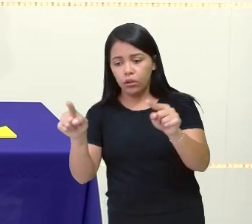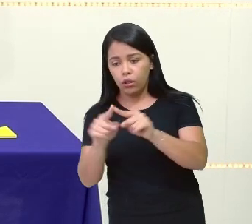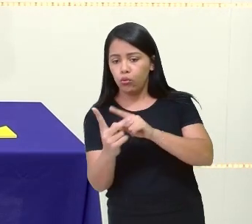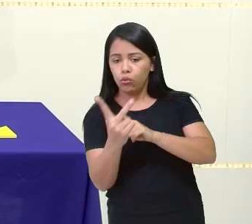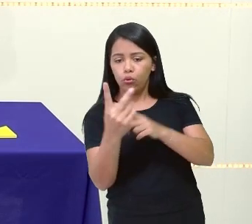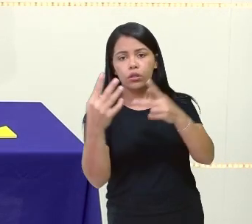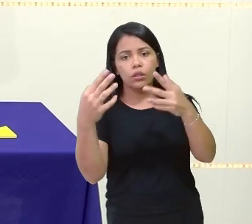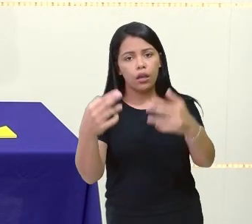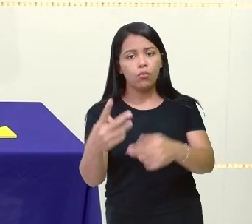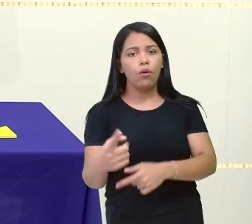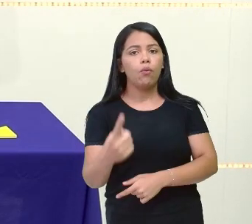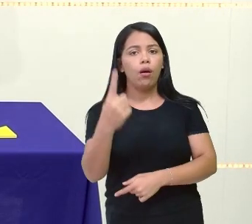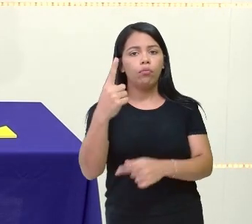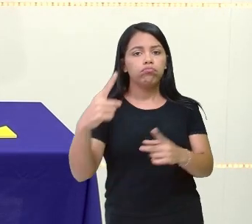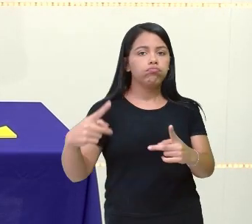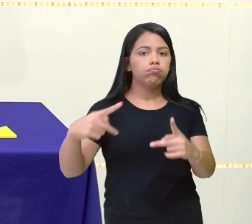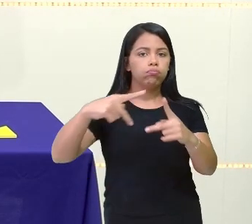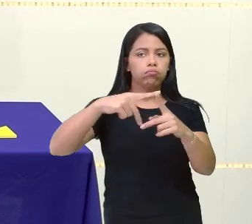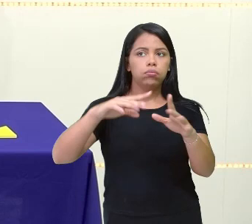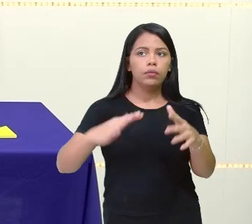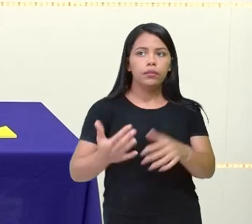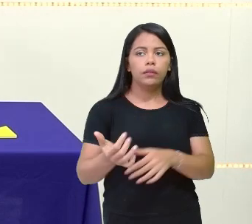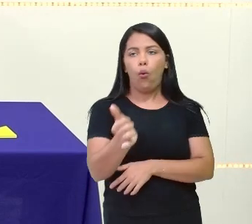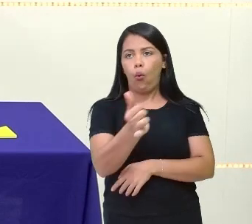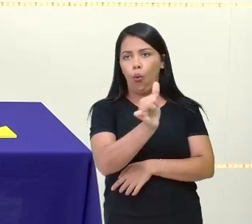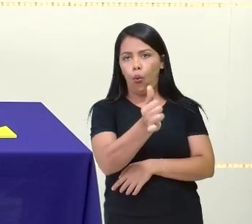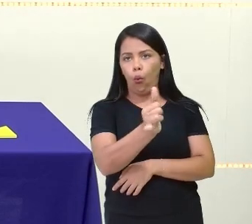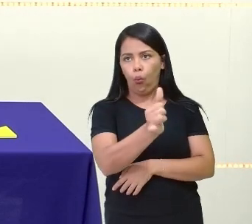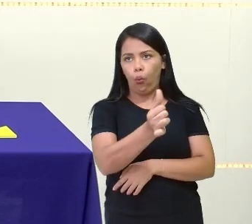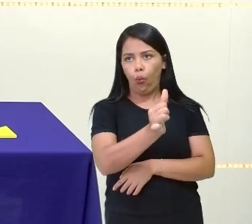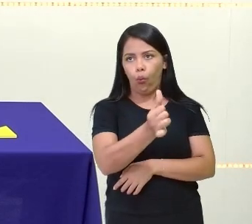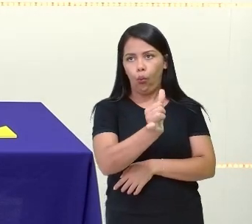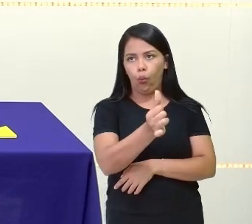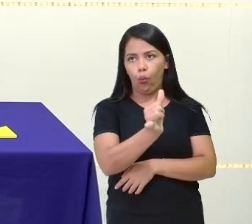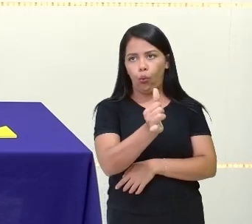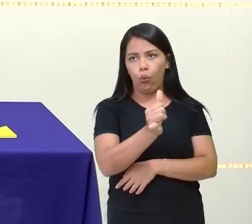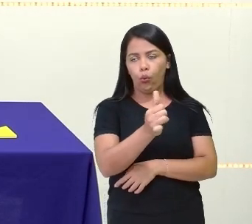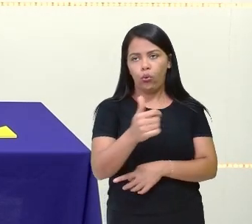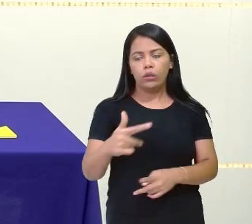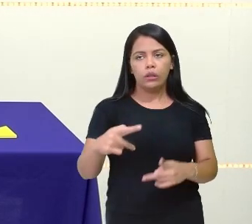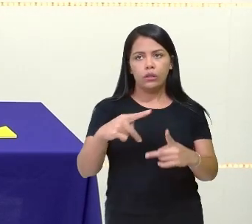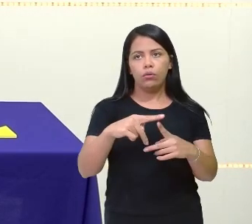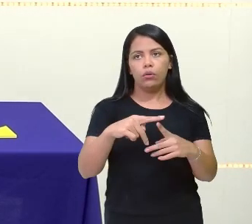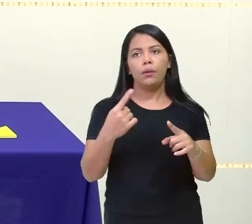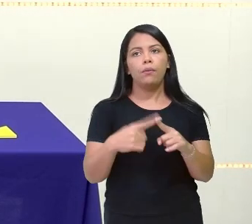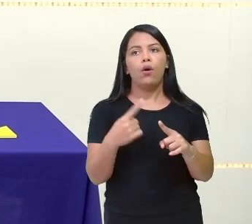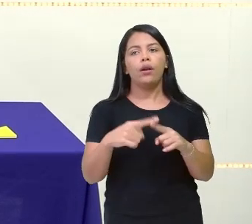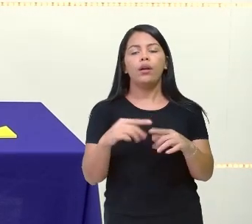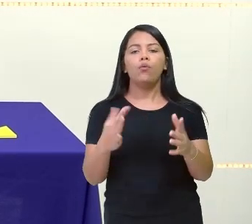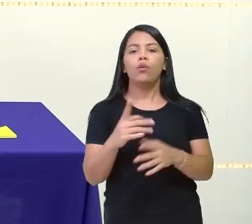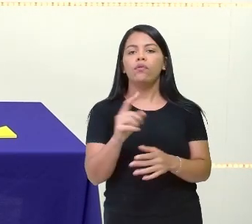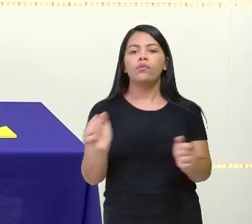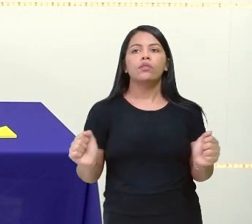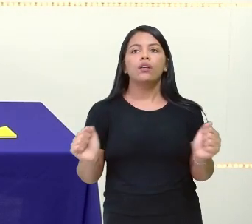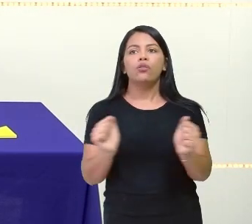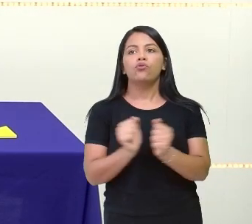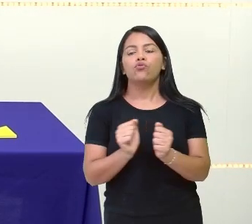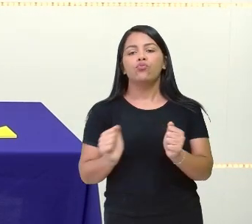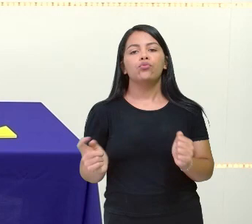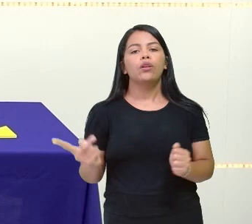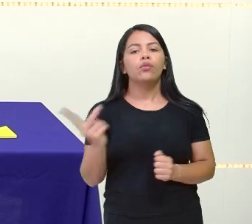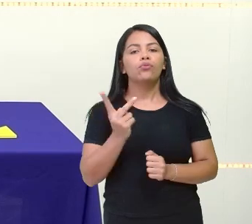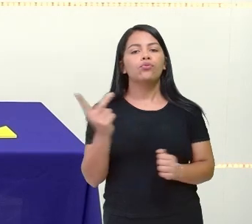respondeu 11 unidades de área, né, está corretíssimo, porque quando você junta esses